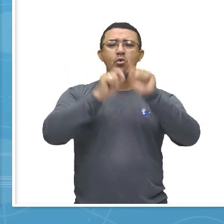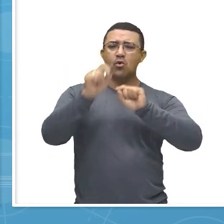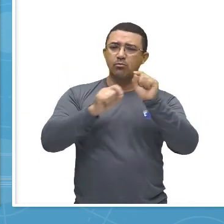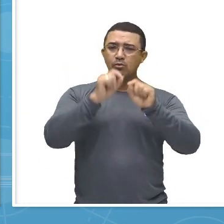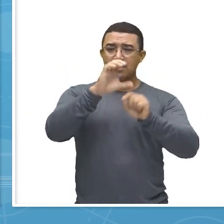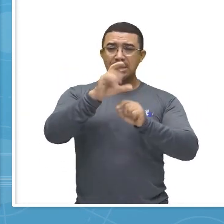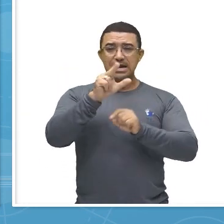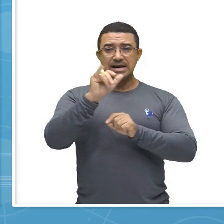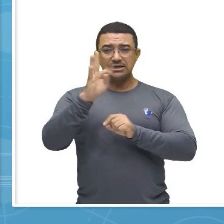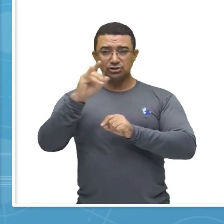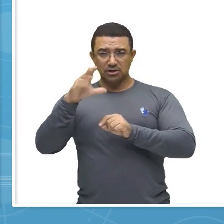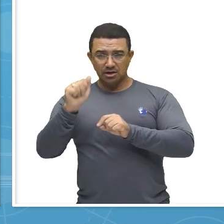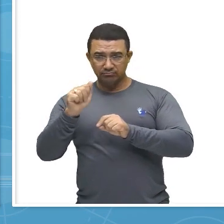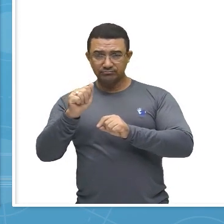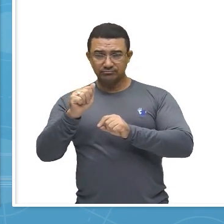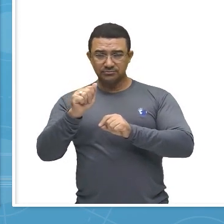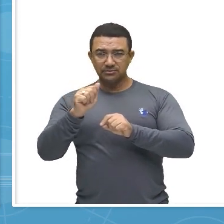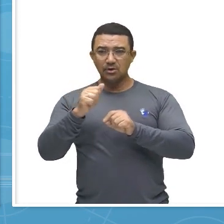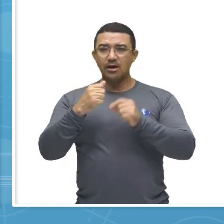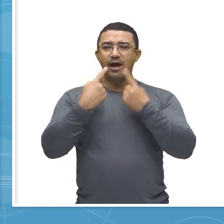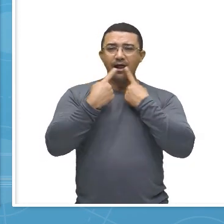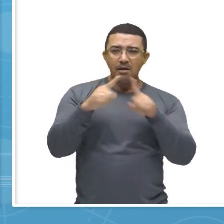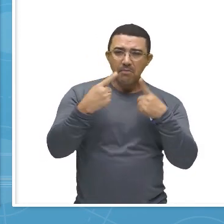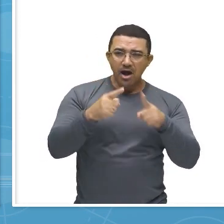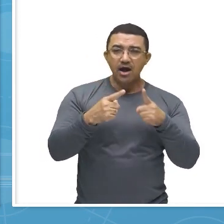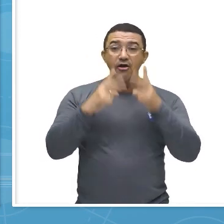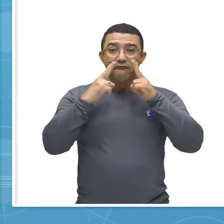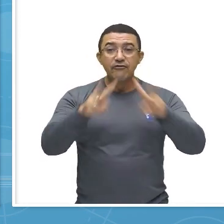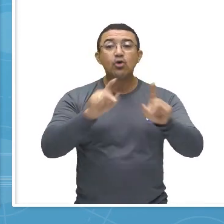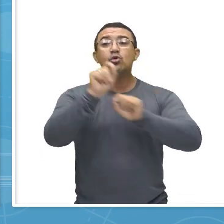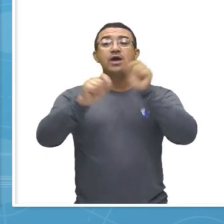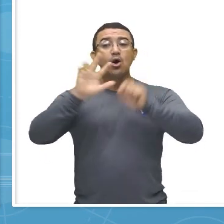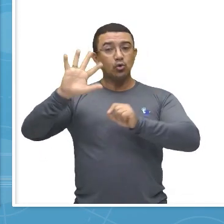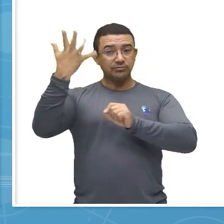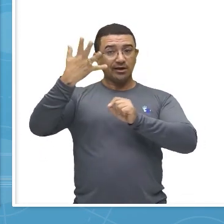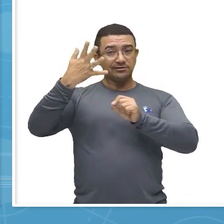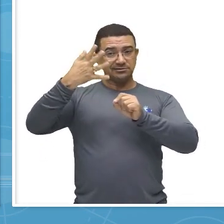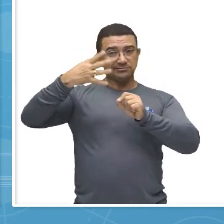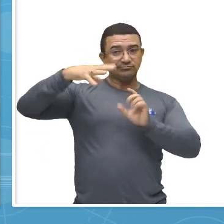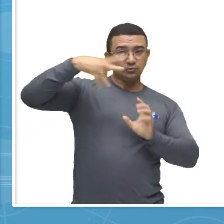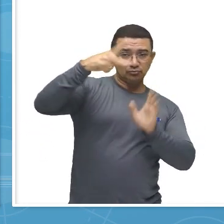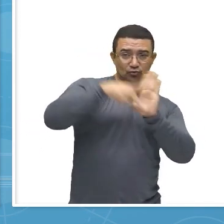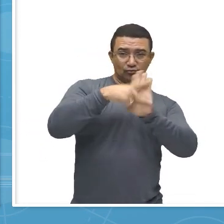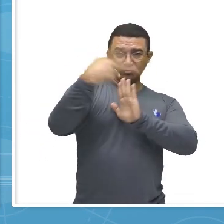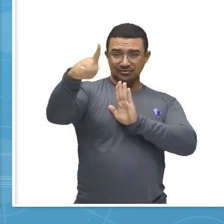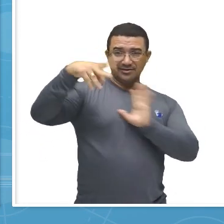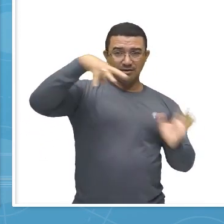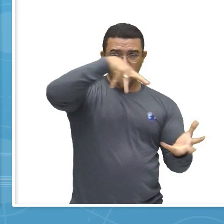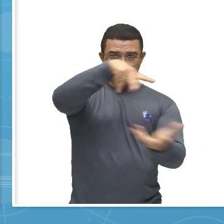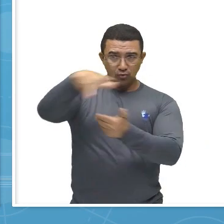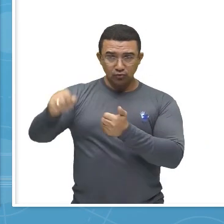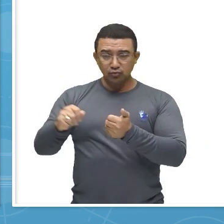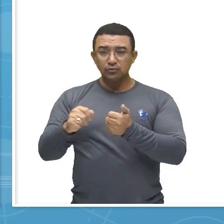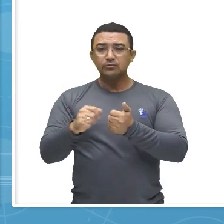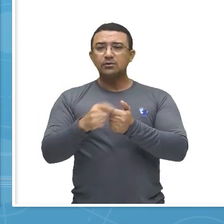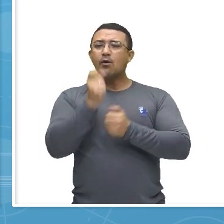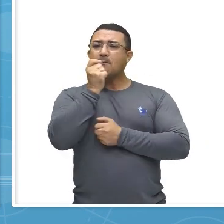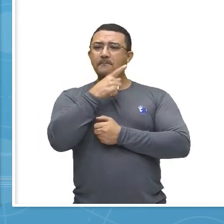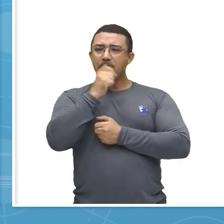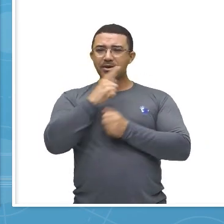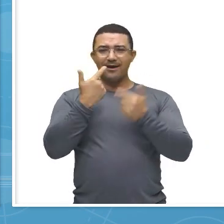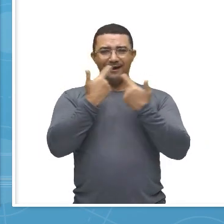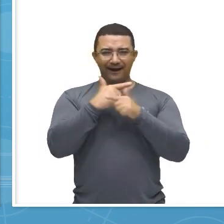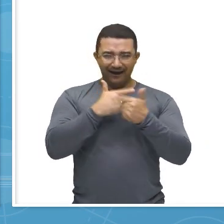para a realidade na qual você está inserido. Muito bem. Prosseguindo, olha só, observe aí. O humor ele pode ser desenvolvido a partir